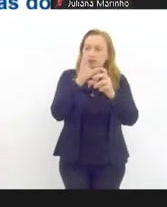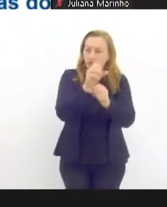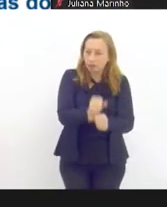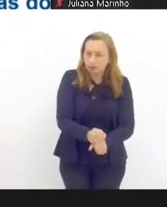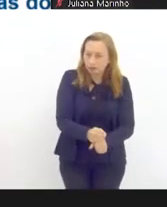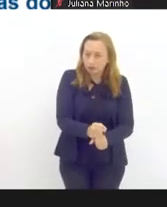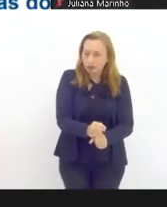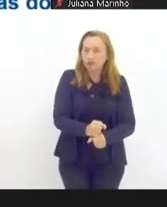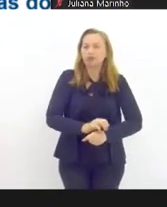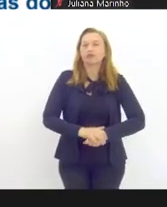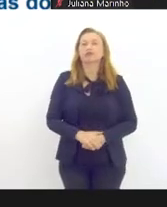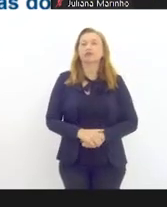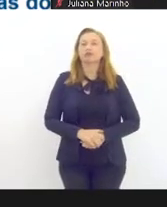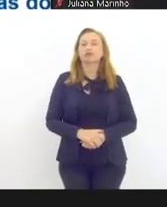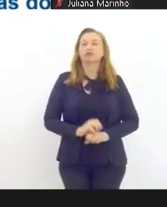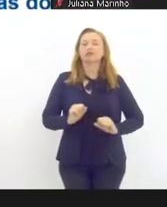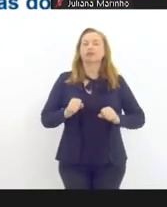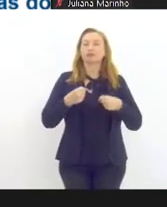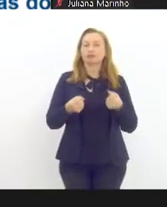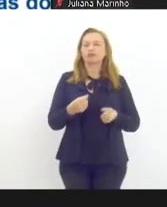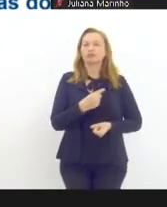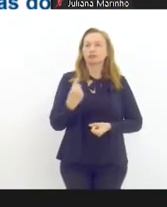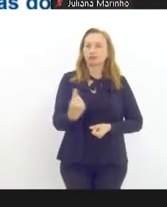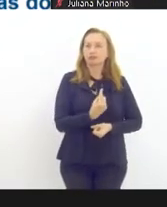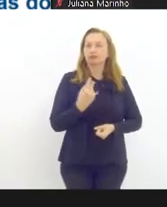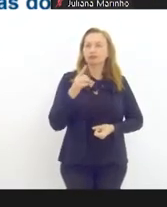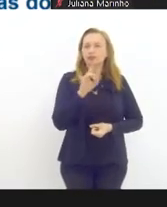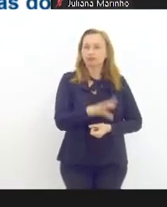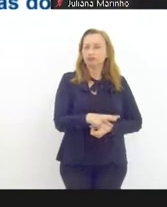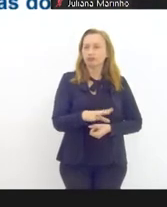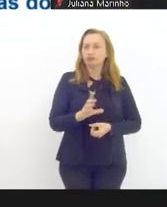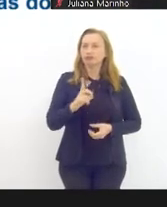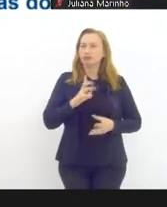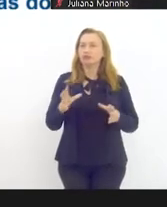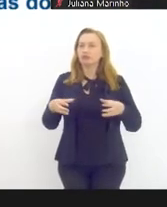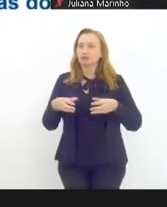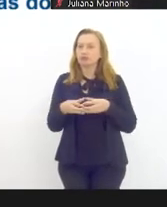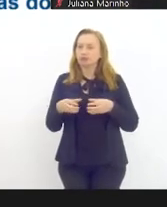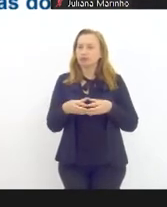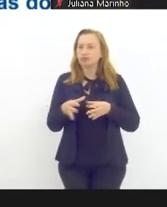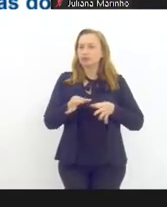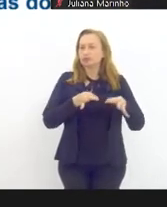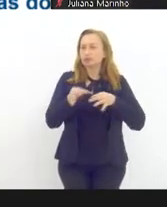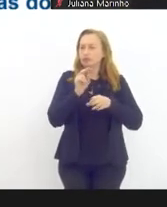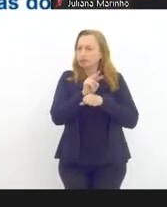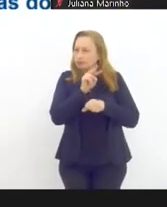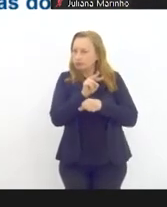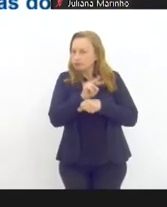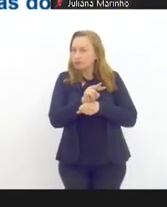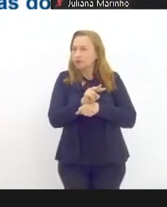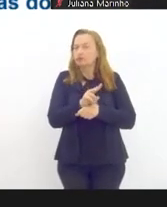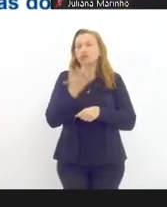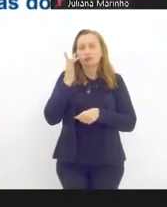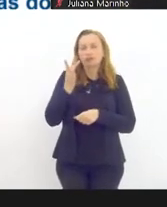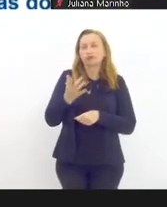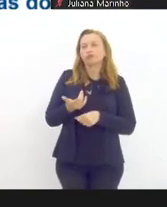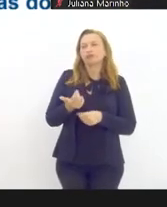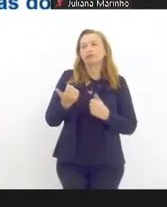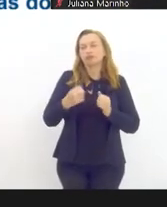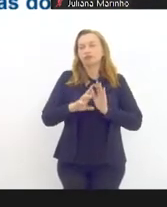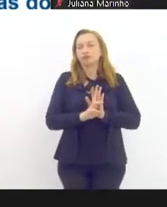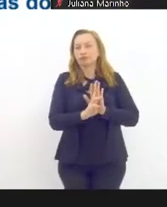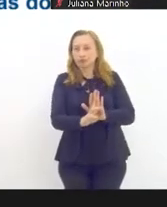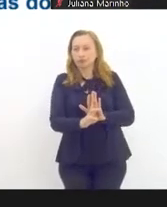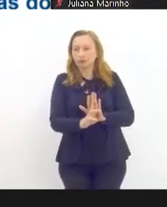tá, o que é a nossa defesa. E aqui só a última coisa, tem uma comissão que precisaria ser montada para monitorar. E aqui eu acho que essa comissão deveria ter